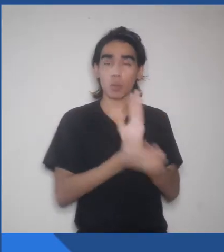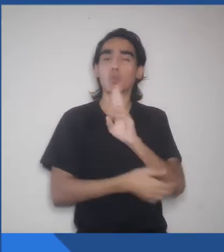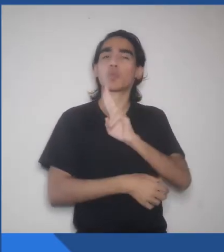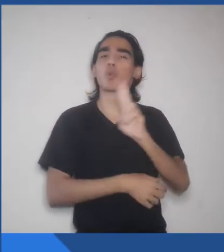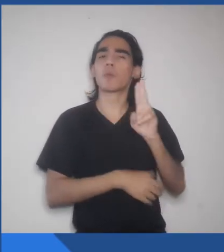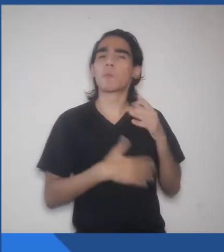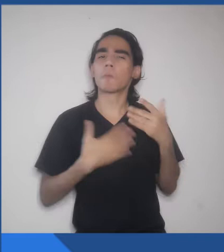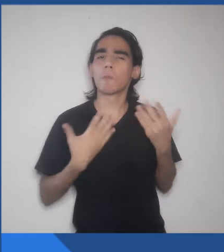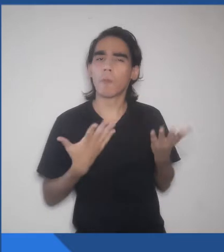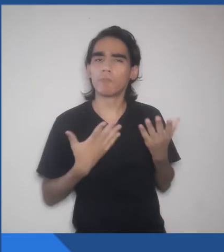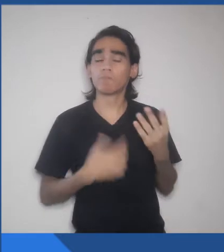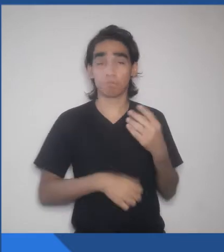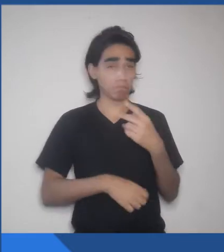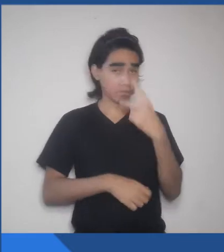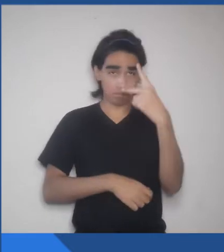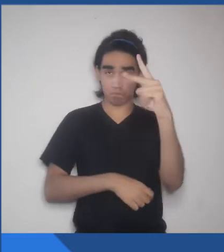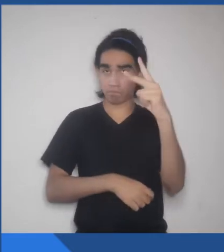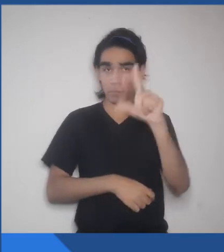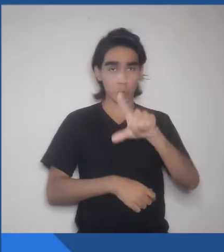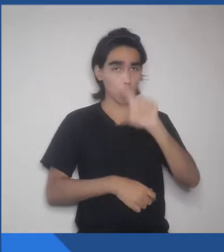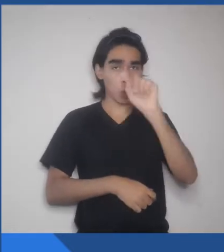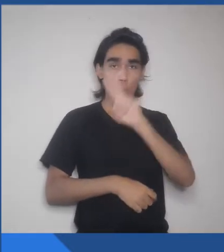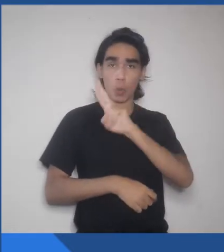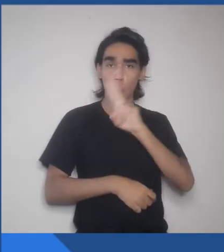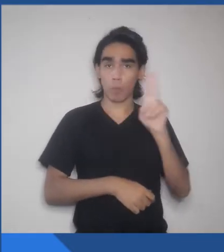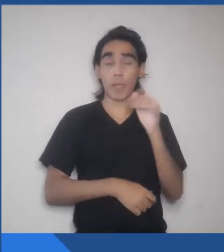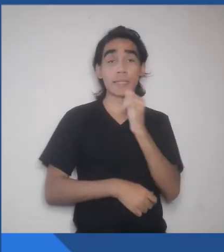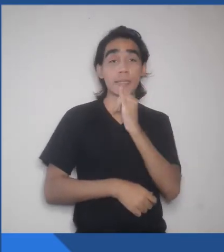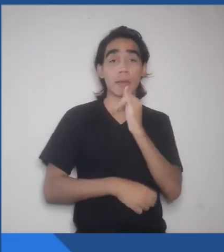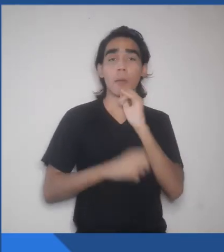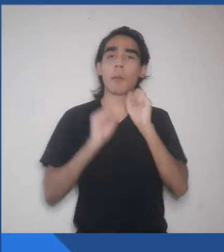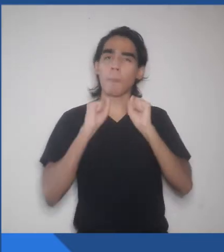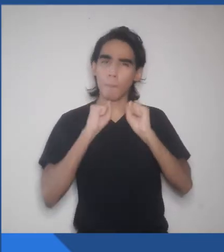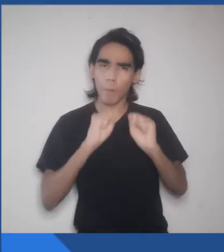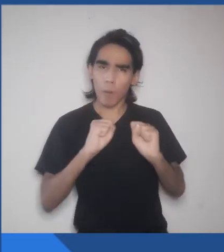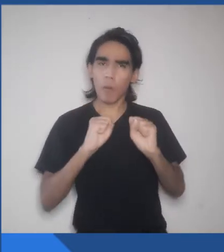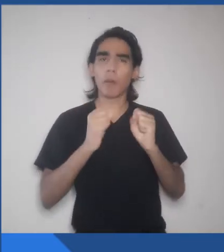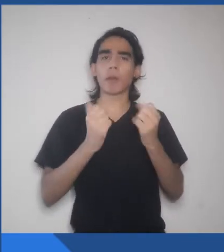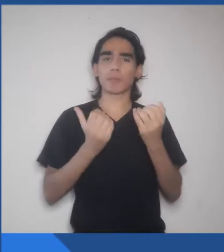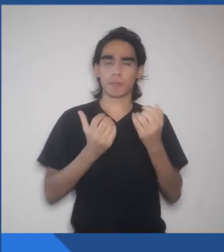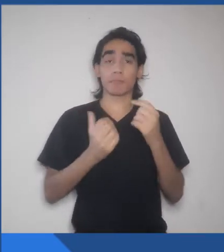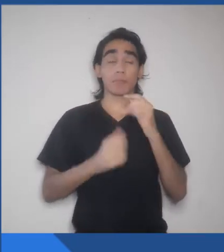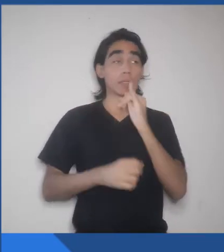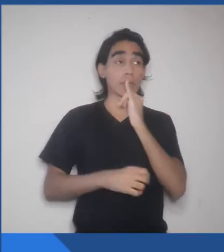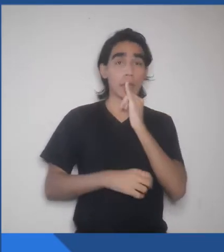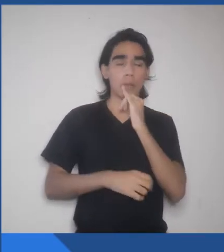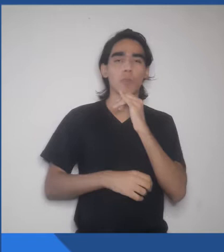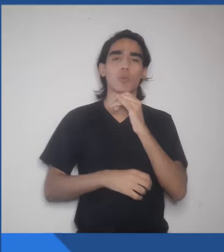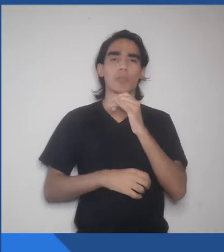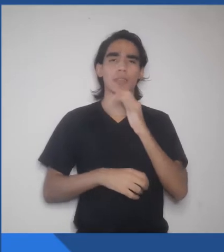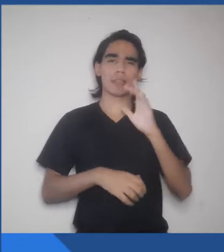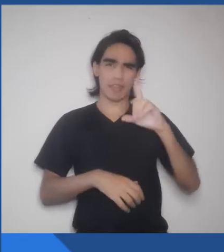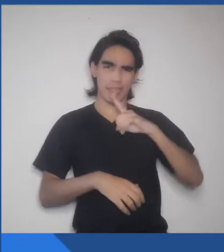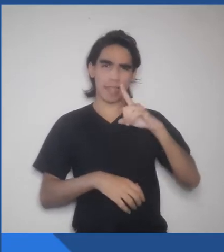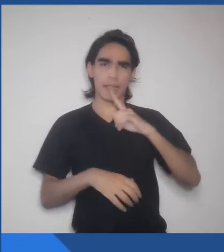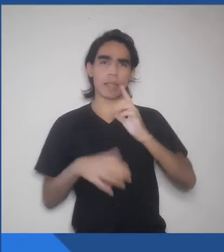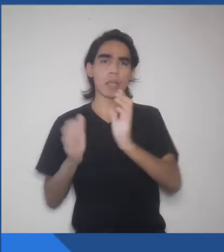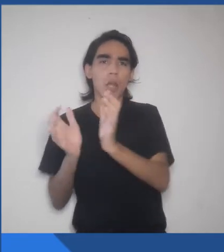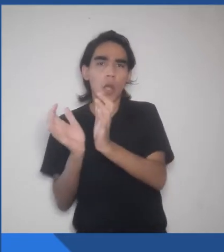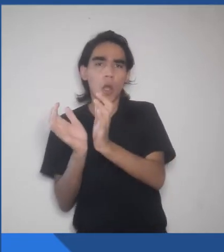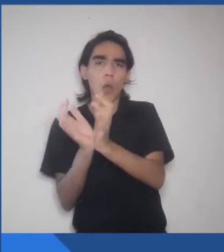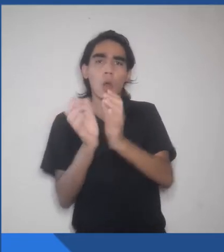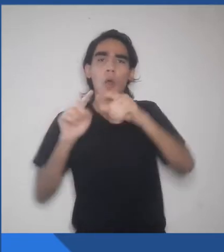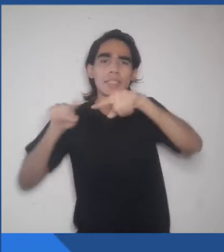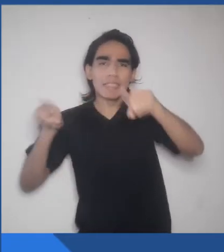Qual que é o nome do grupo? É o nome que você quiser colocar. Por exemplo, você pode, se você estiver trabalhando com turmas diferentes, você pode